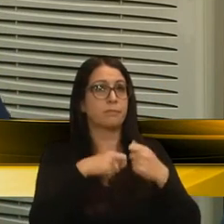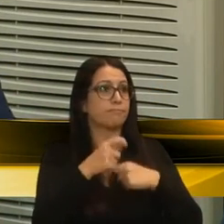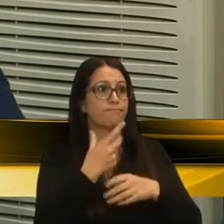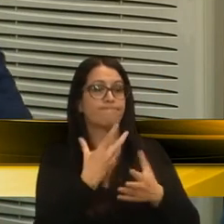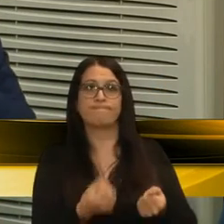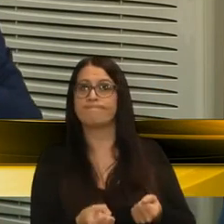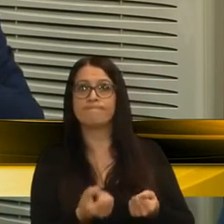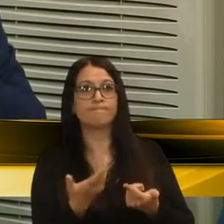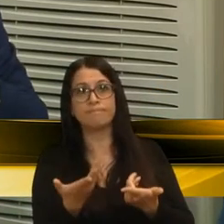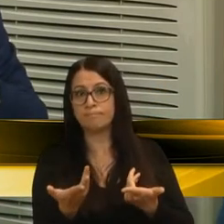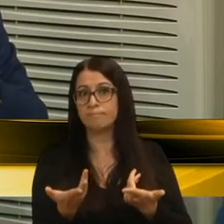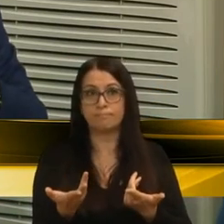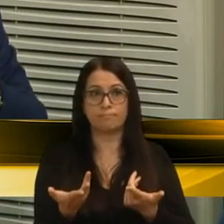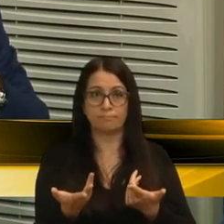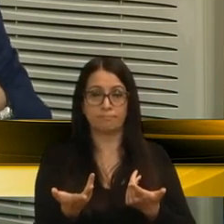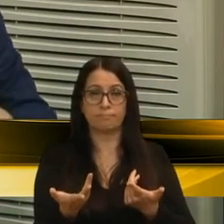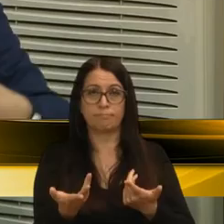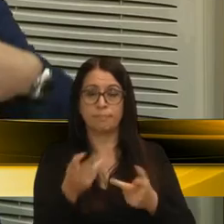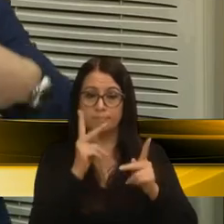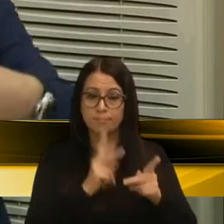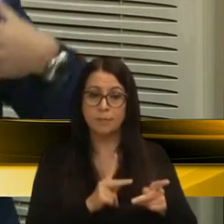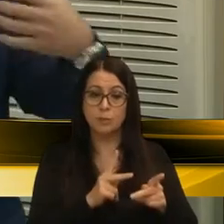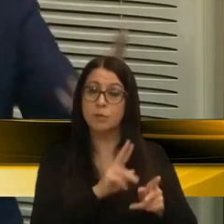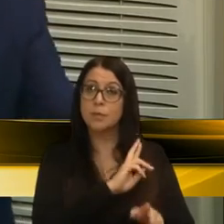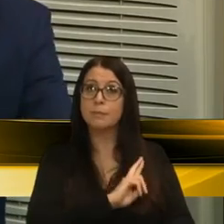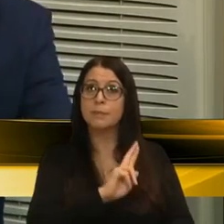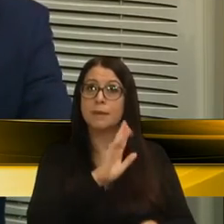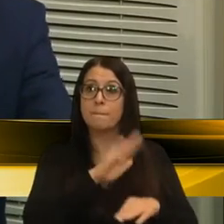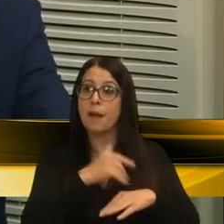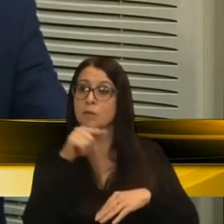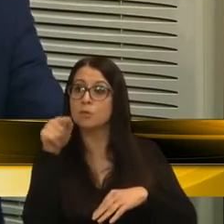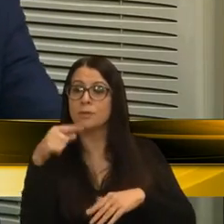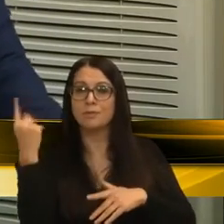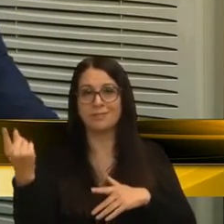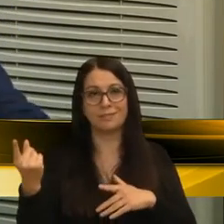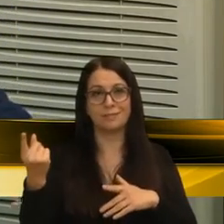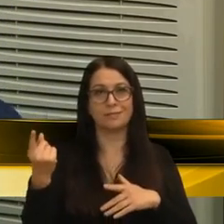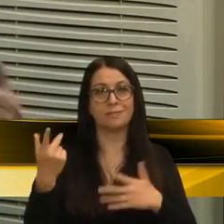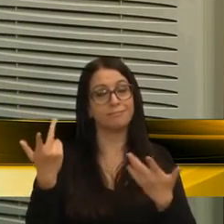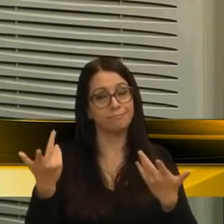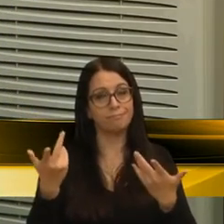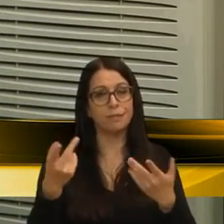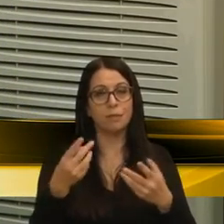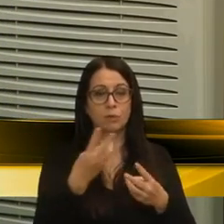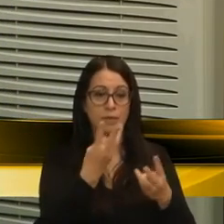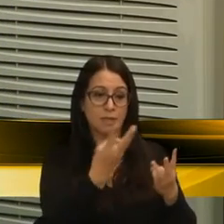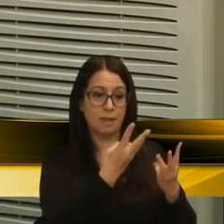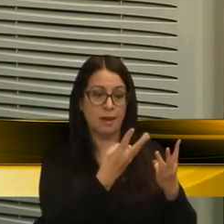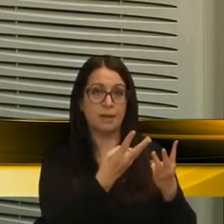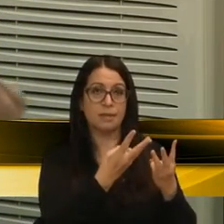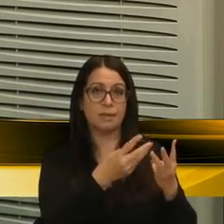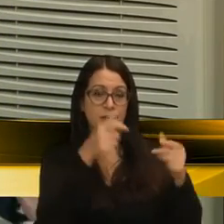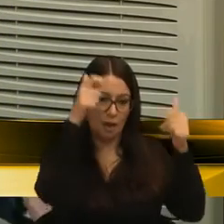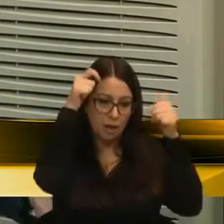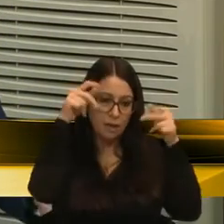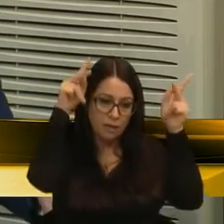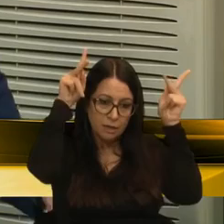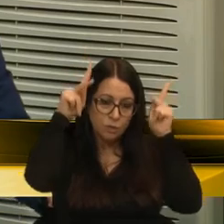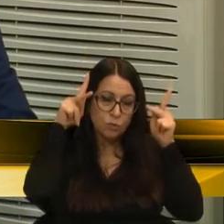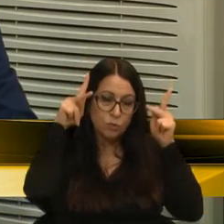aceitam né pessoas que representem mais do que elas mesmas então o trio que a rainha e as